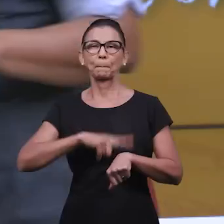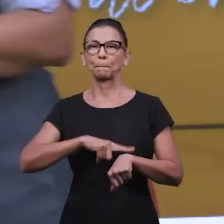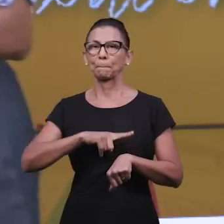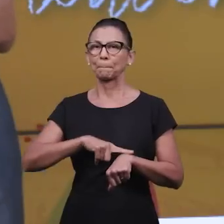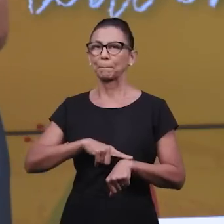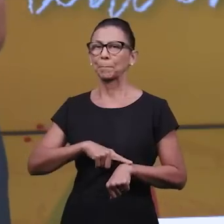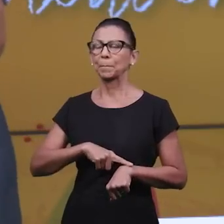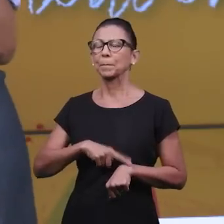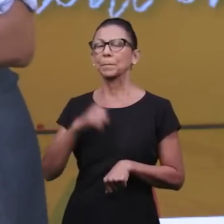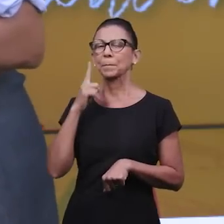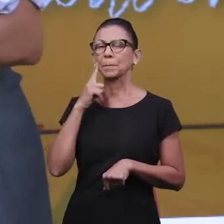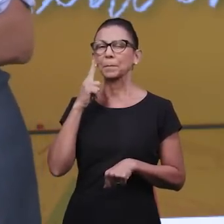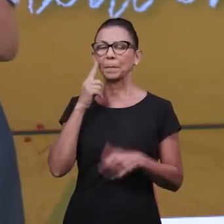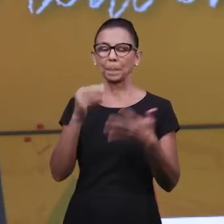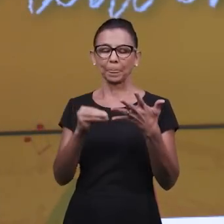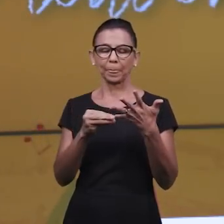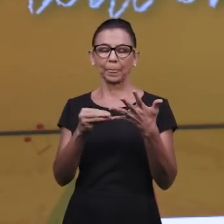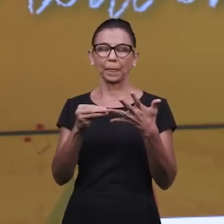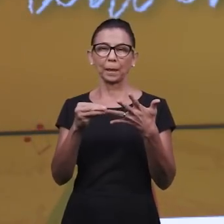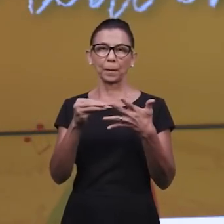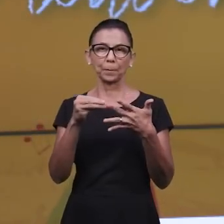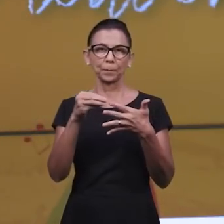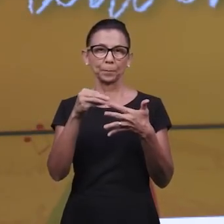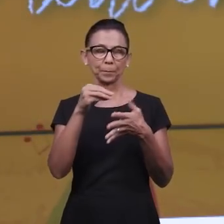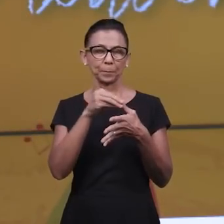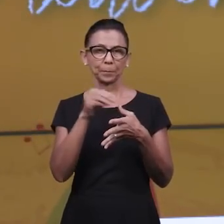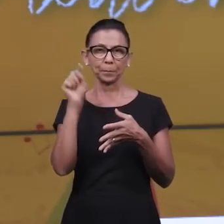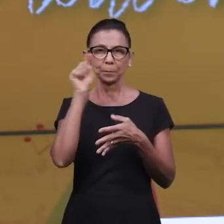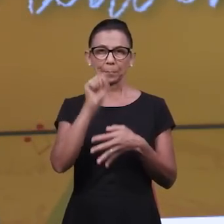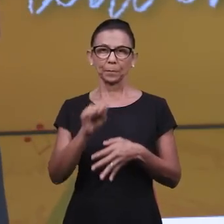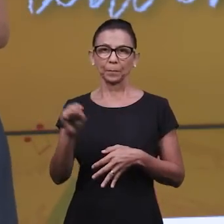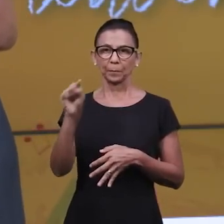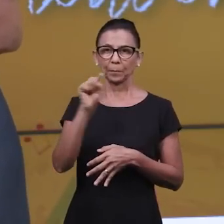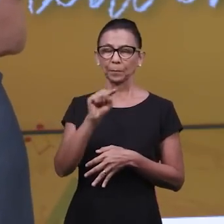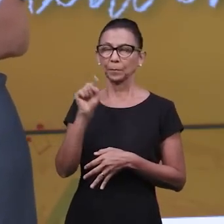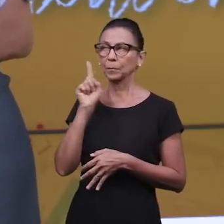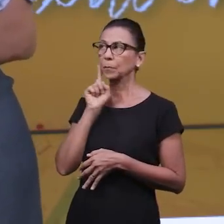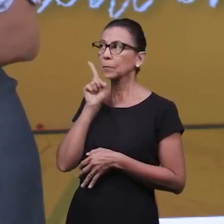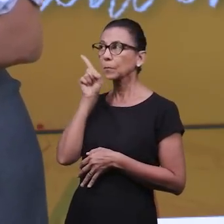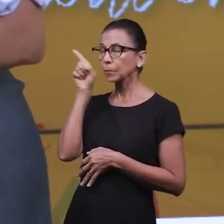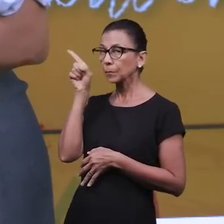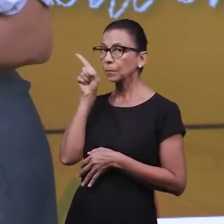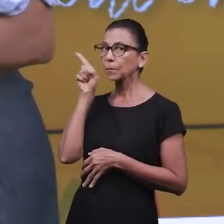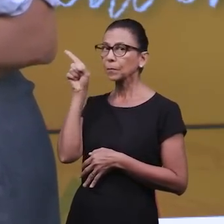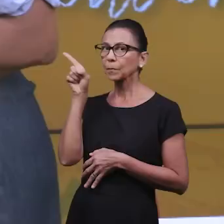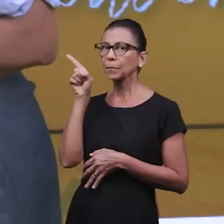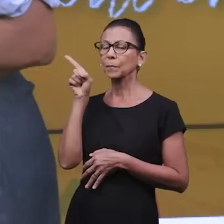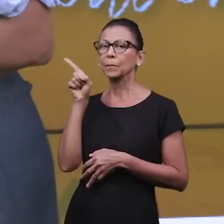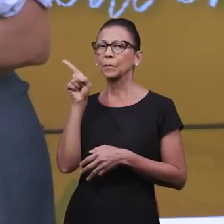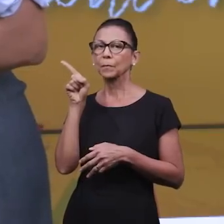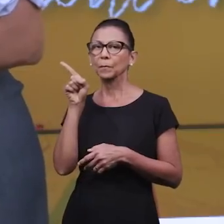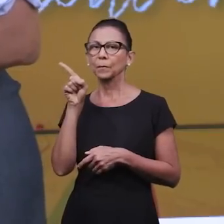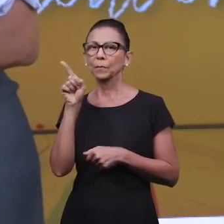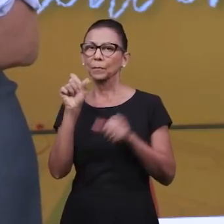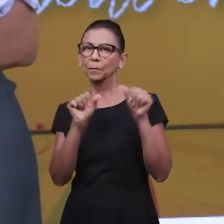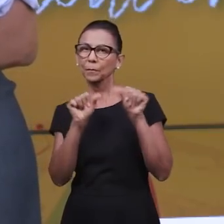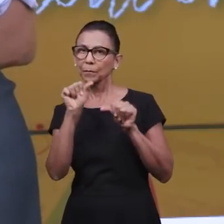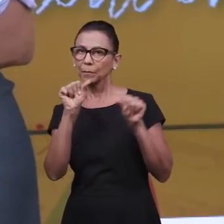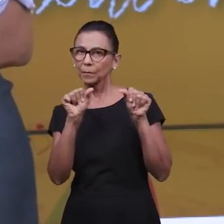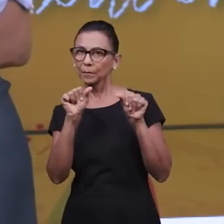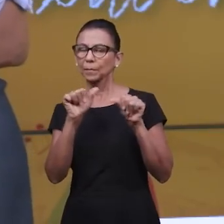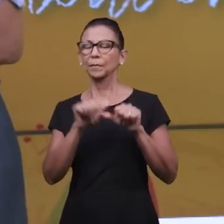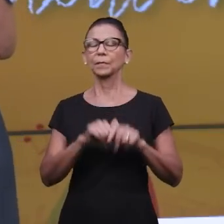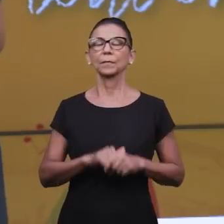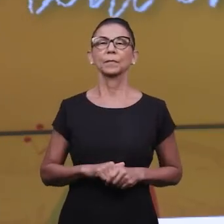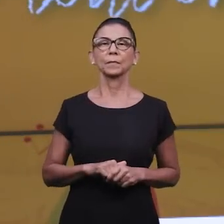vamos conhecer as notas. A tia circulou aquelas que serão alteradas. Lembrando